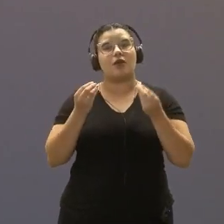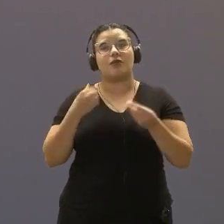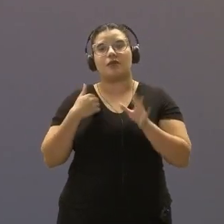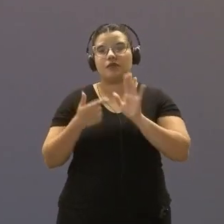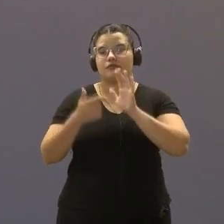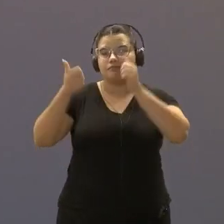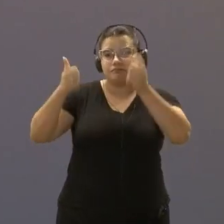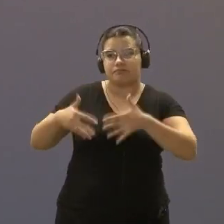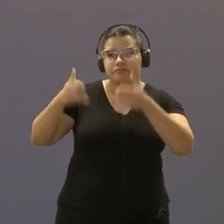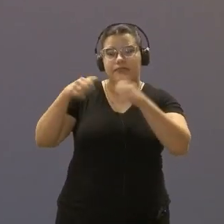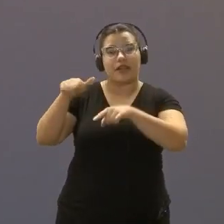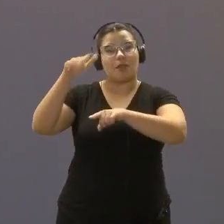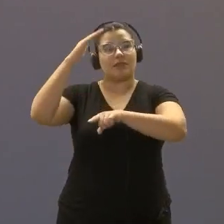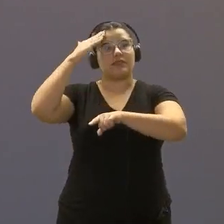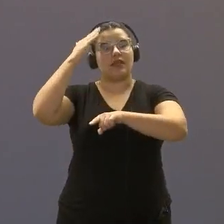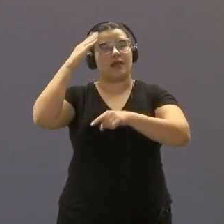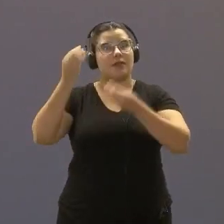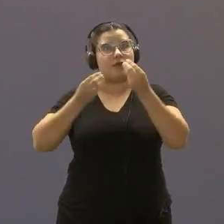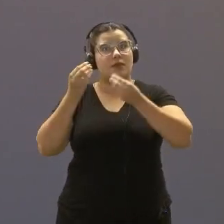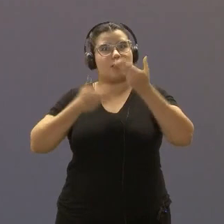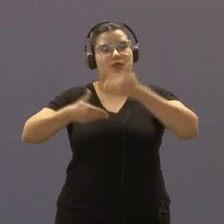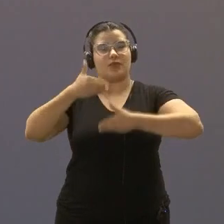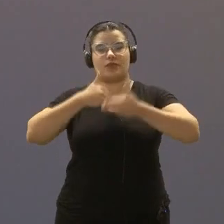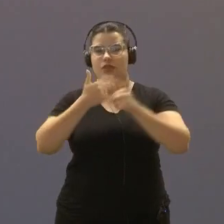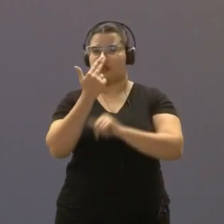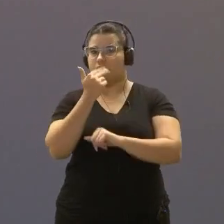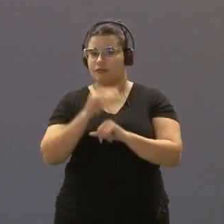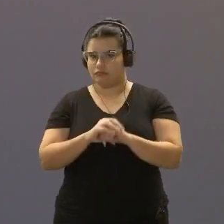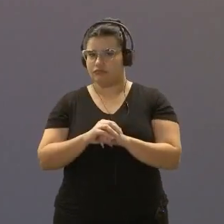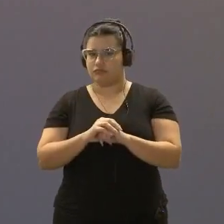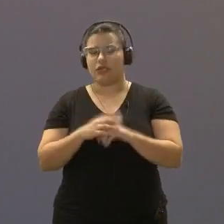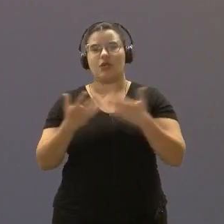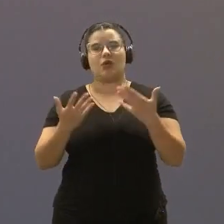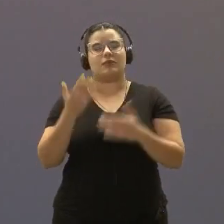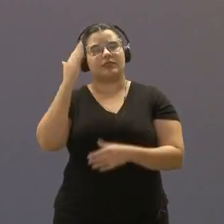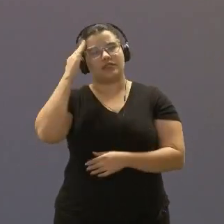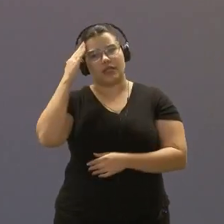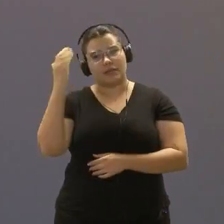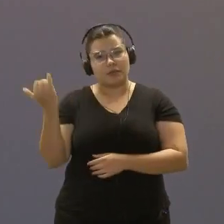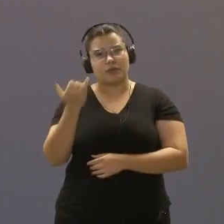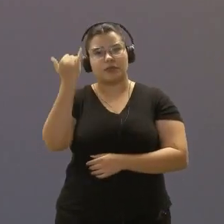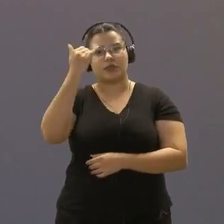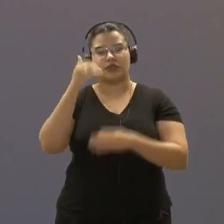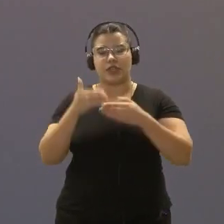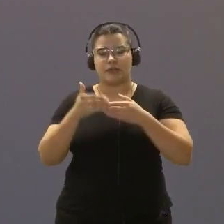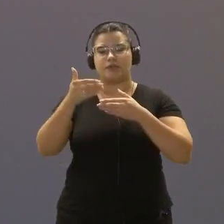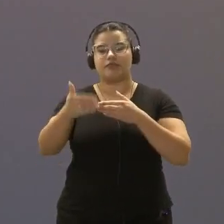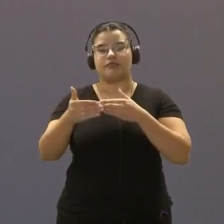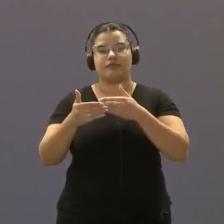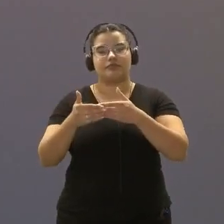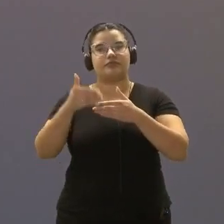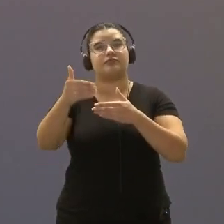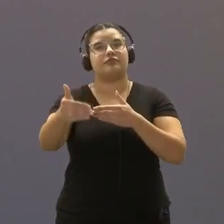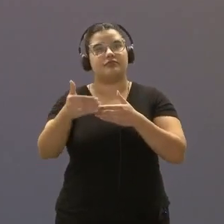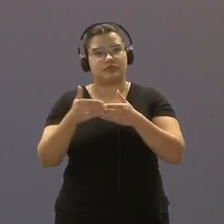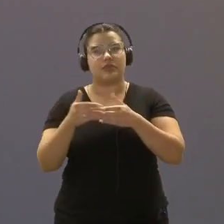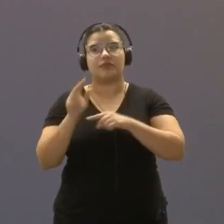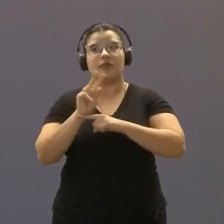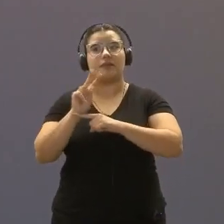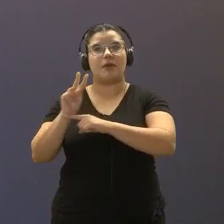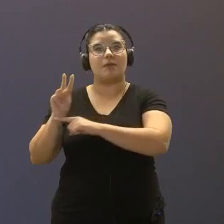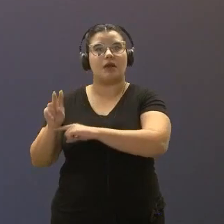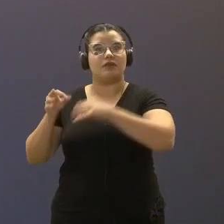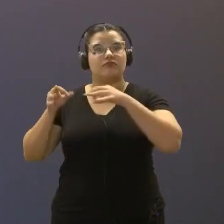paciente para a adesão terapêutica nutricional. Como traduzir a importância de manter o intervalo-alvo, principalmente nos pacientes